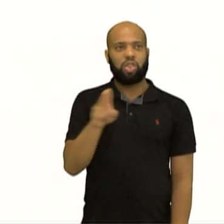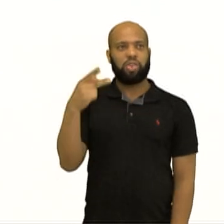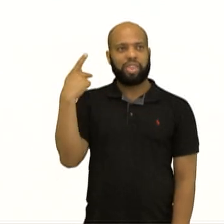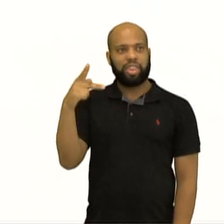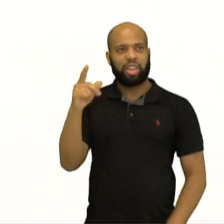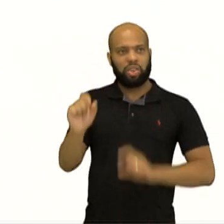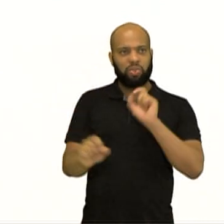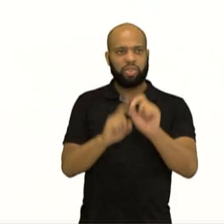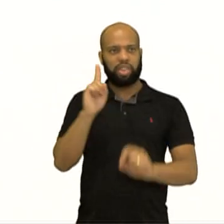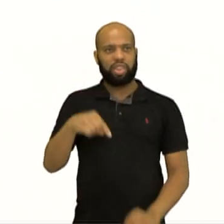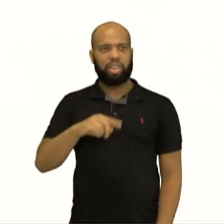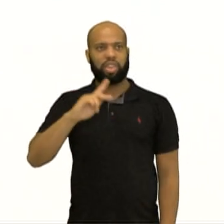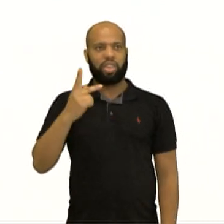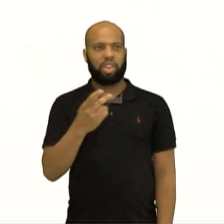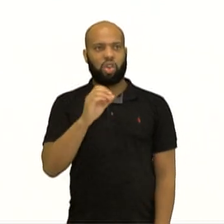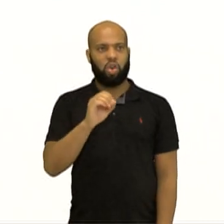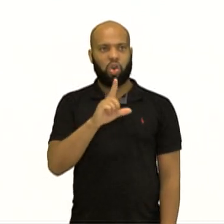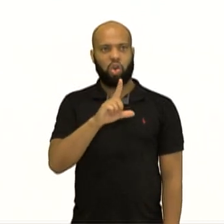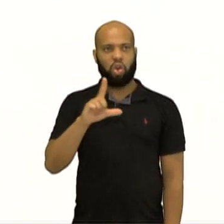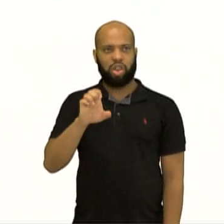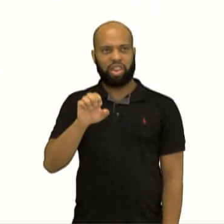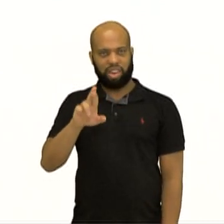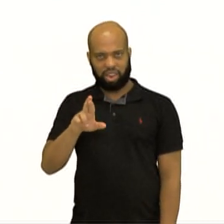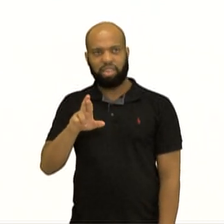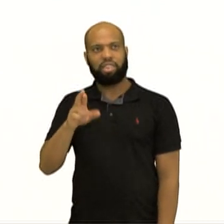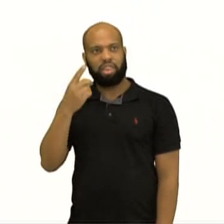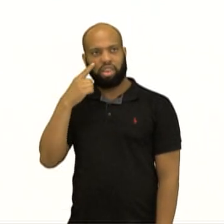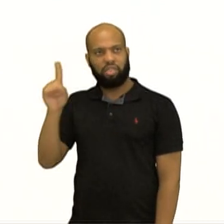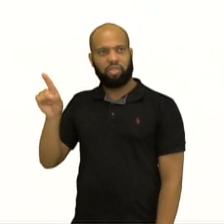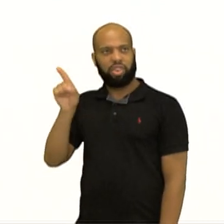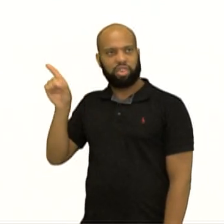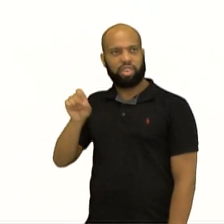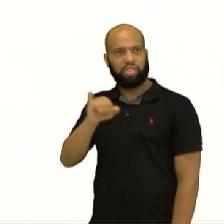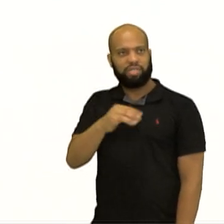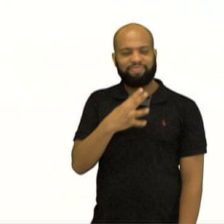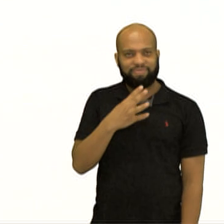Derby, tá? Esse skate, olha como é diferente do que é hoje em dia, se vocês